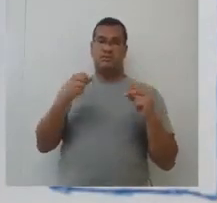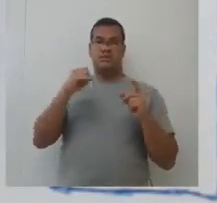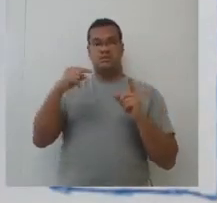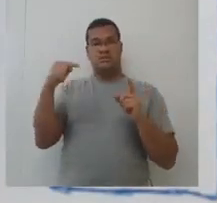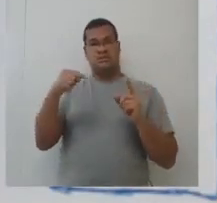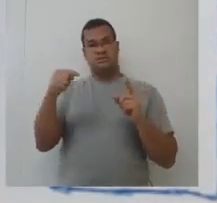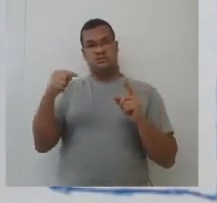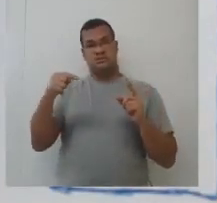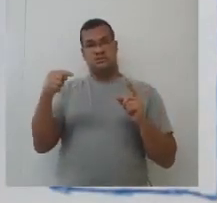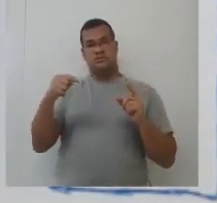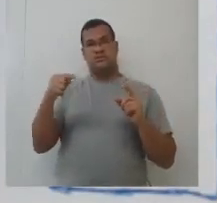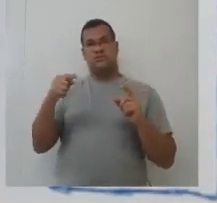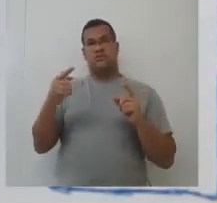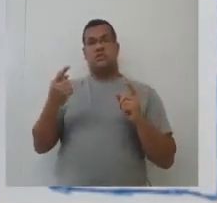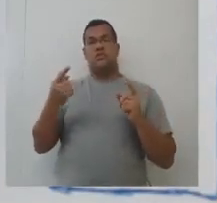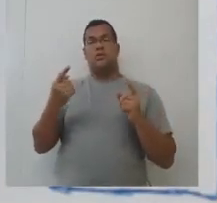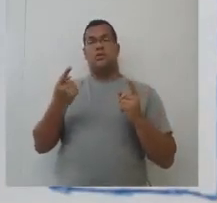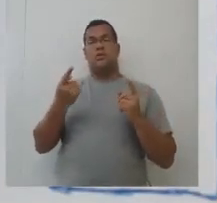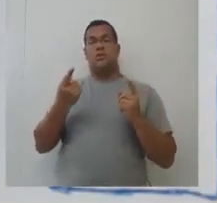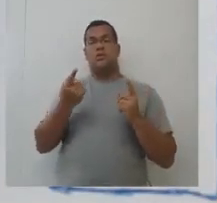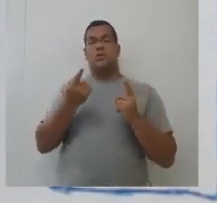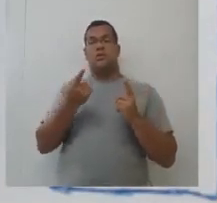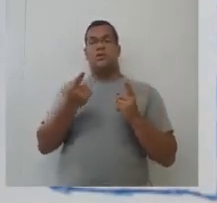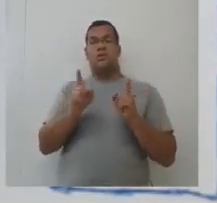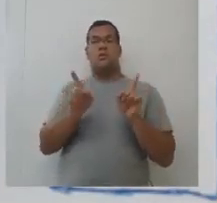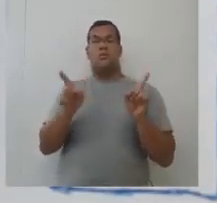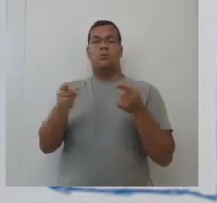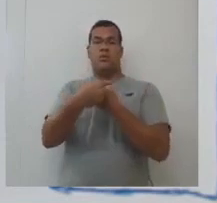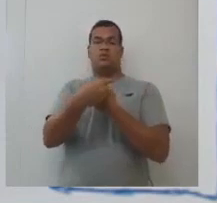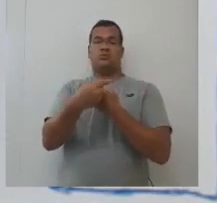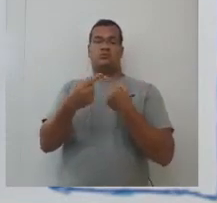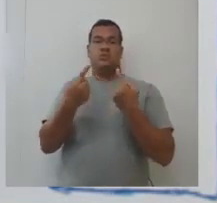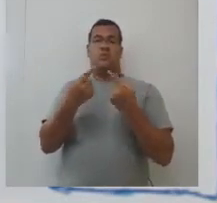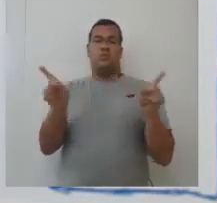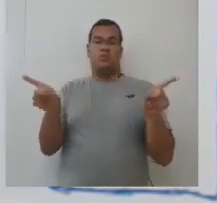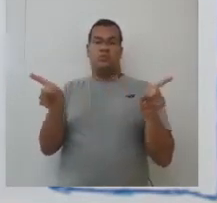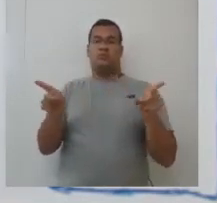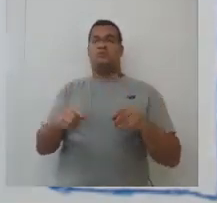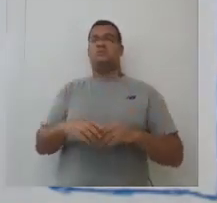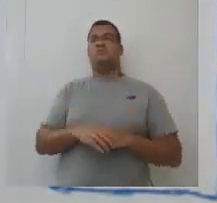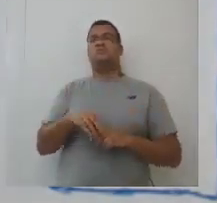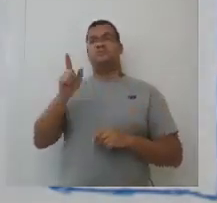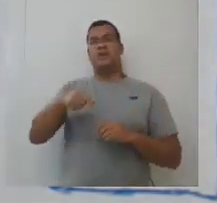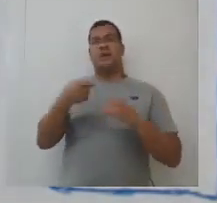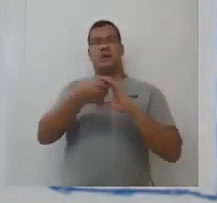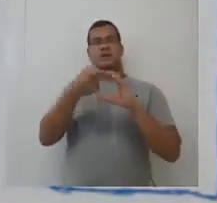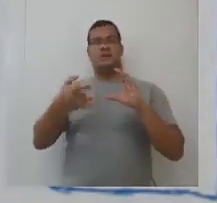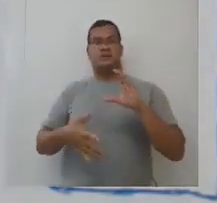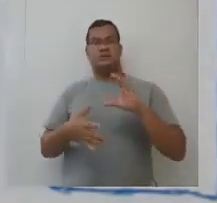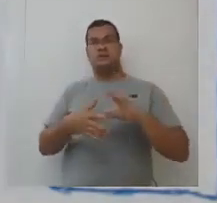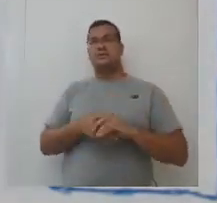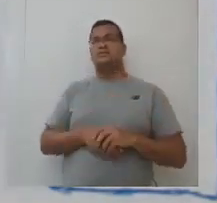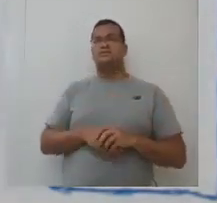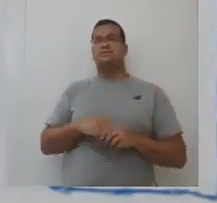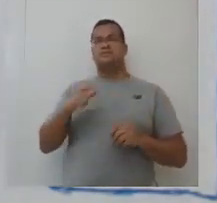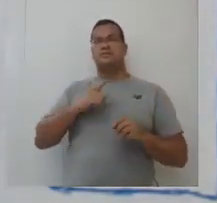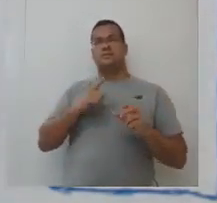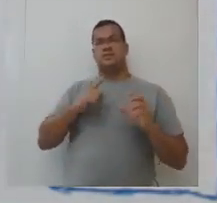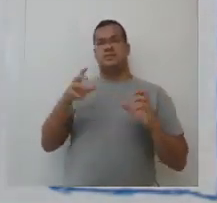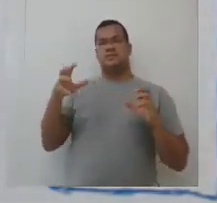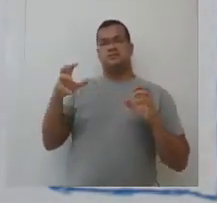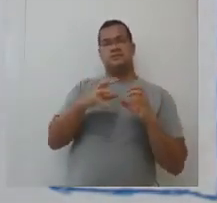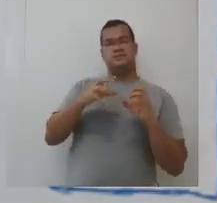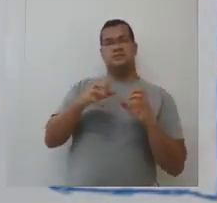o sentido é oposto ao campo elétrico. Então, essa é a característica do vetor campo elétrico. É a força pela